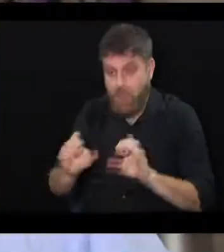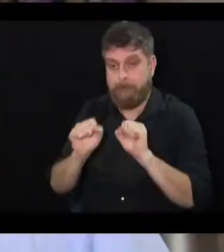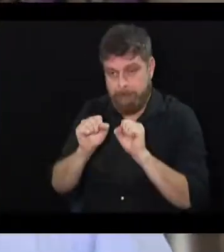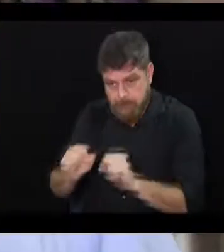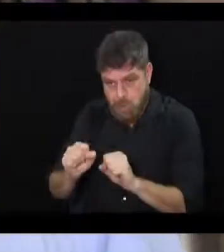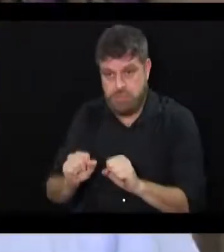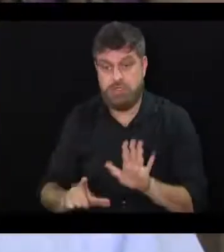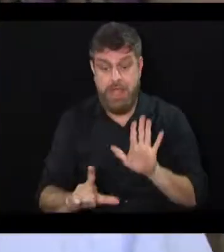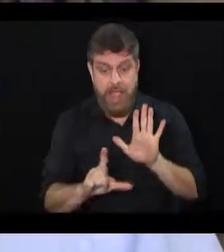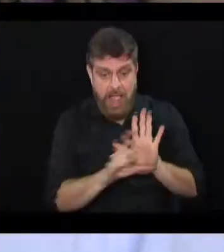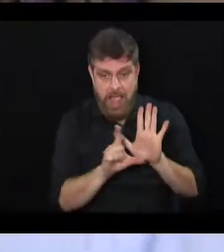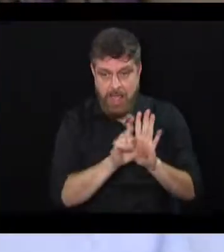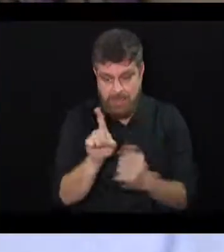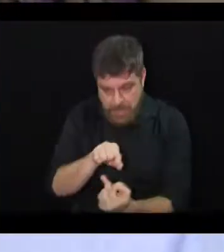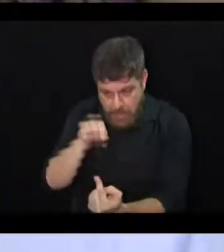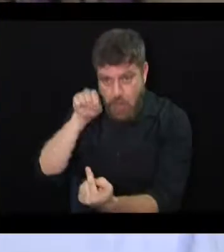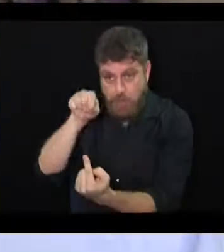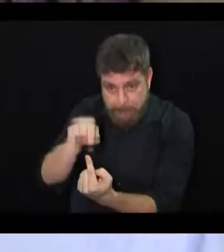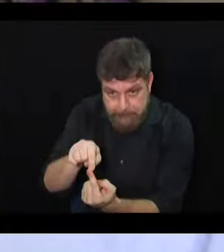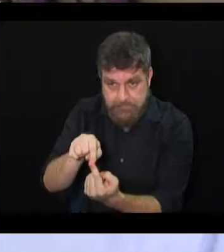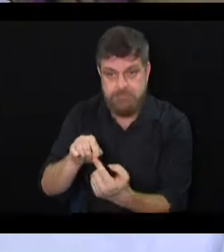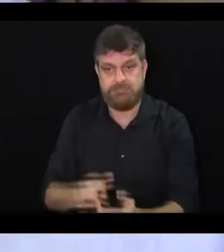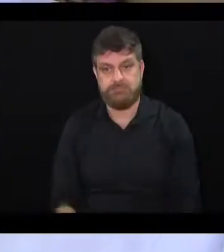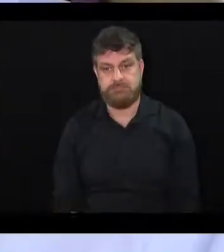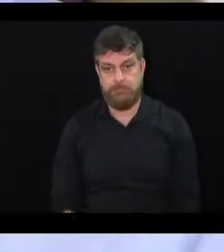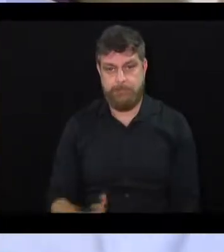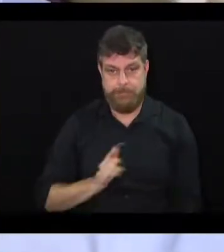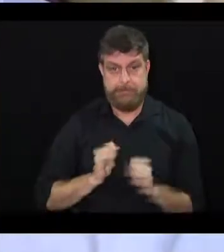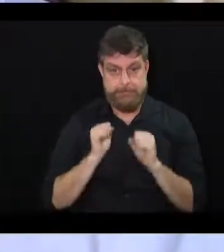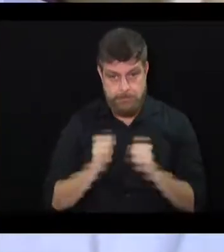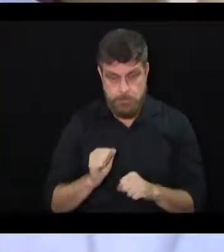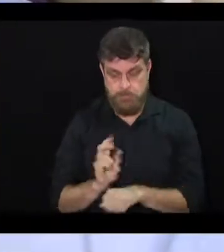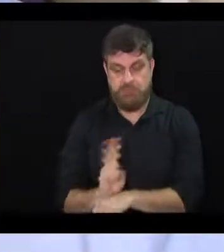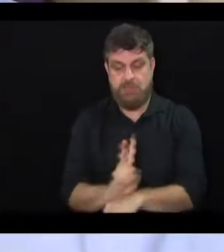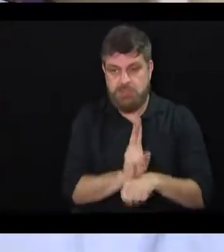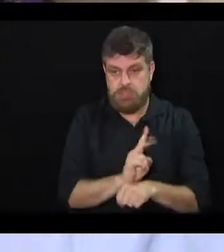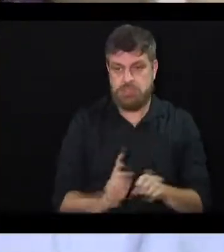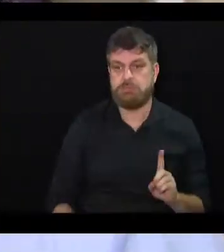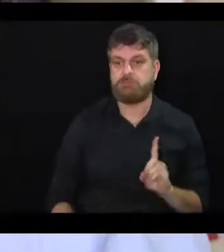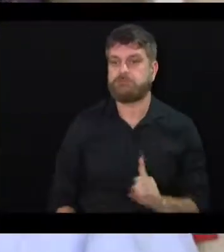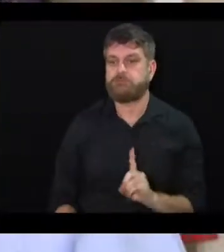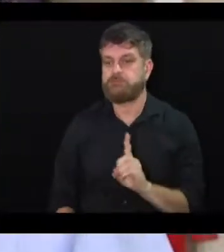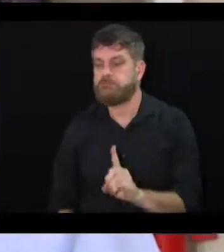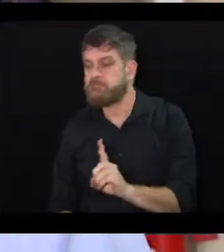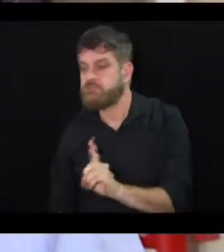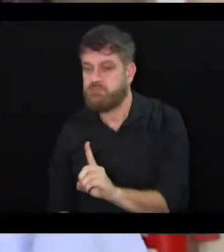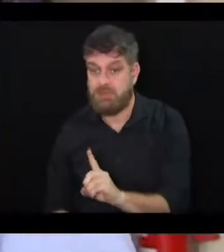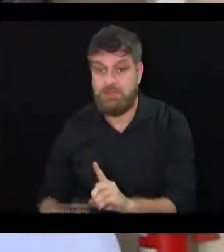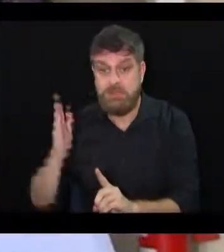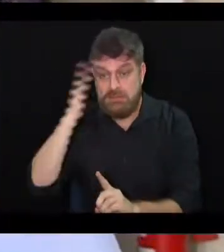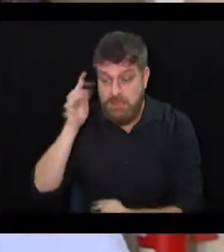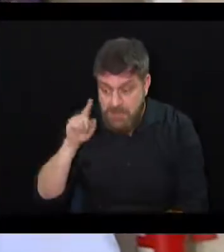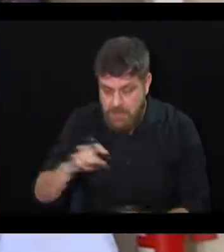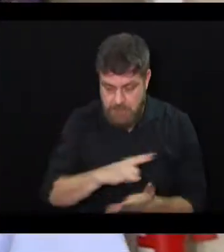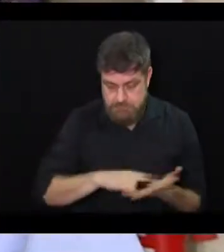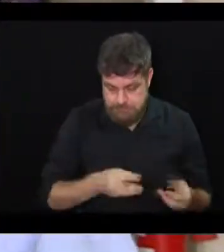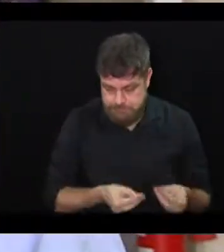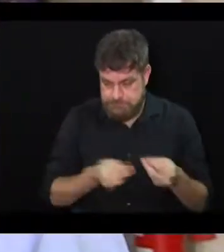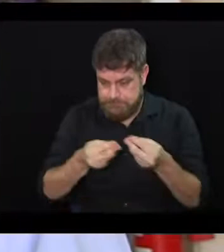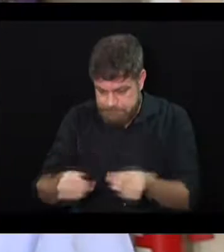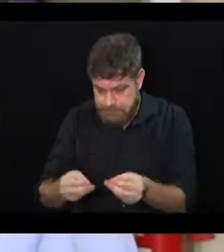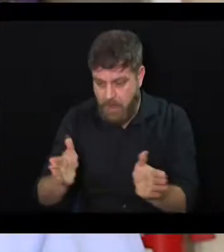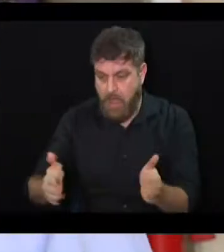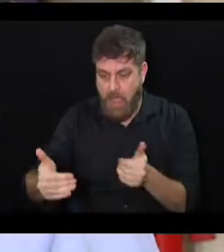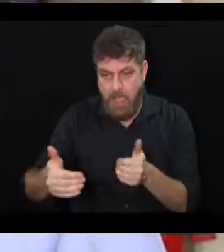lei contemplou exatamente este item, podendo até a vigilância fazer as verificações para concessão ou não do alvará dessa